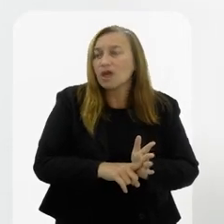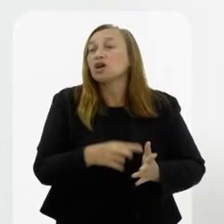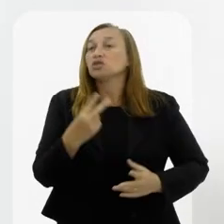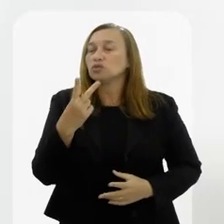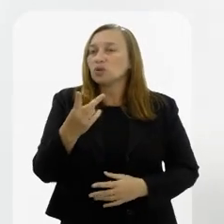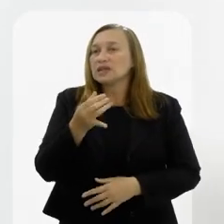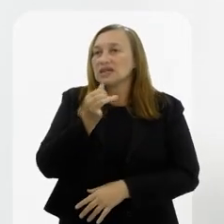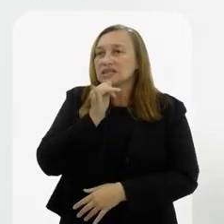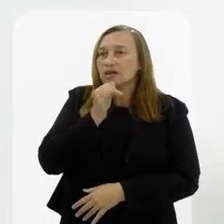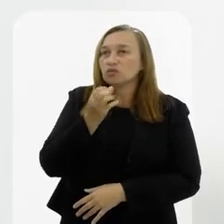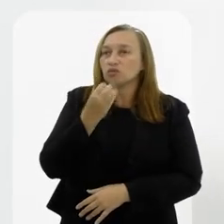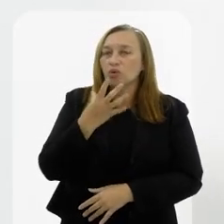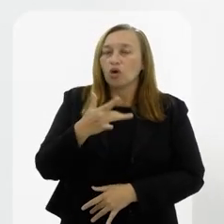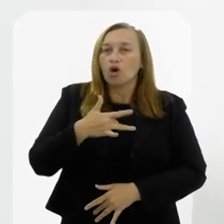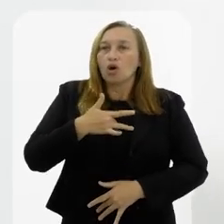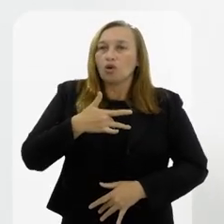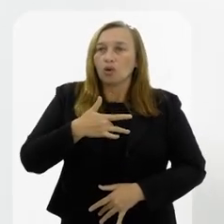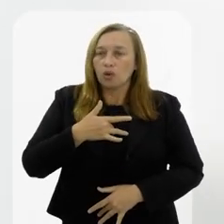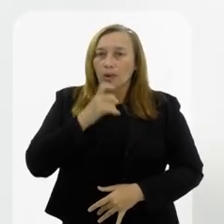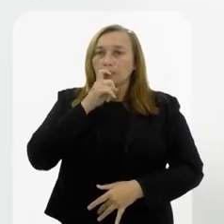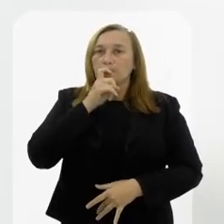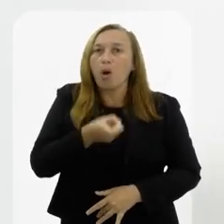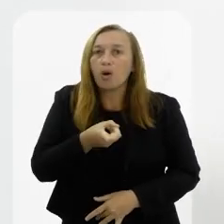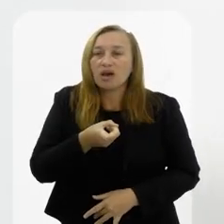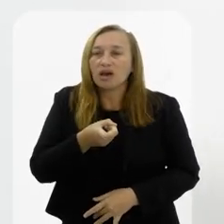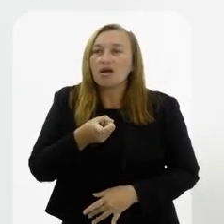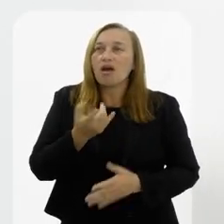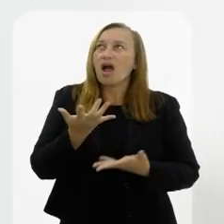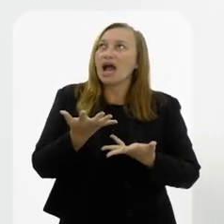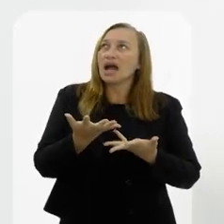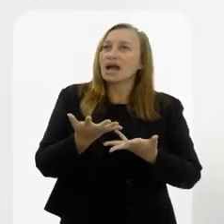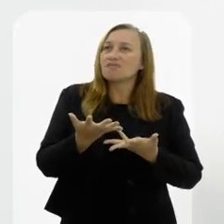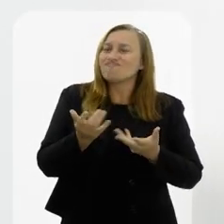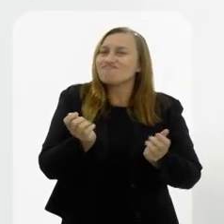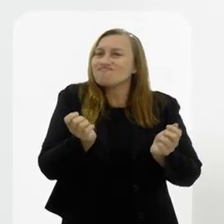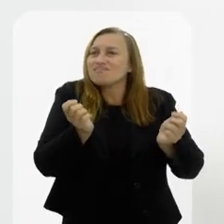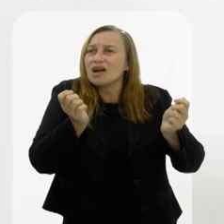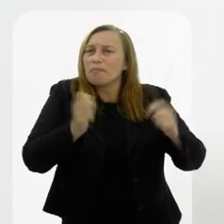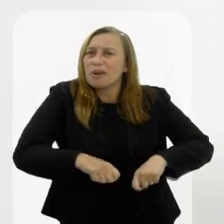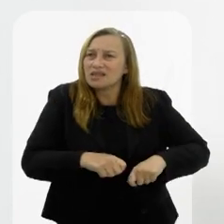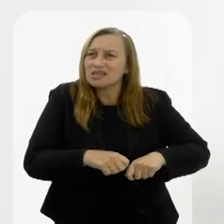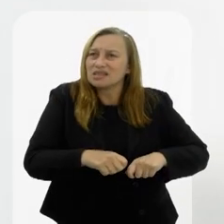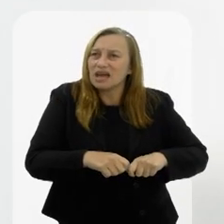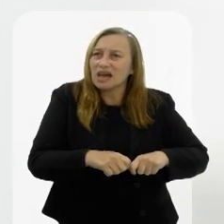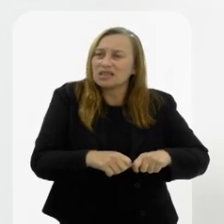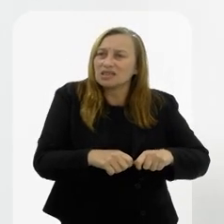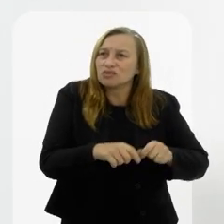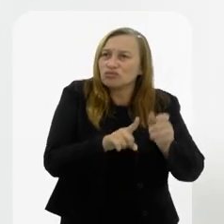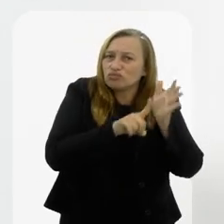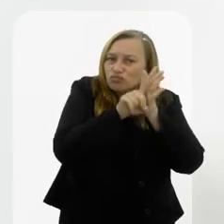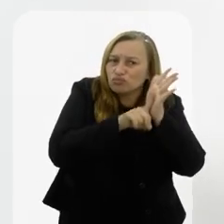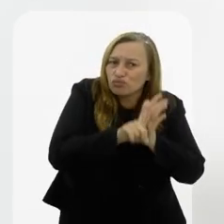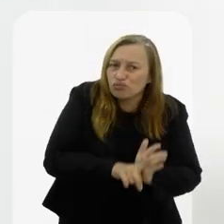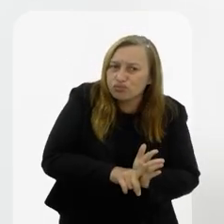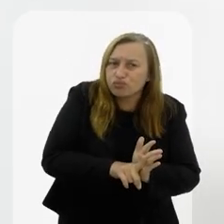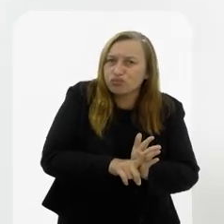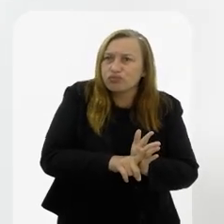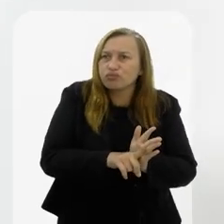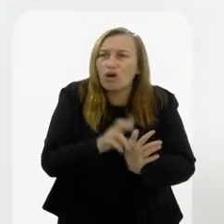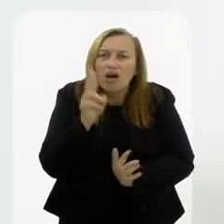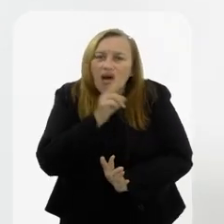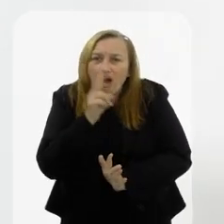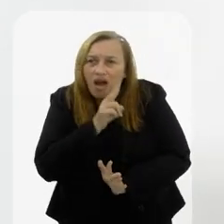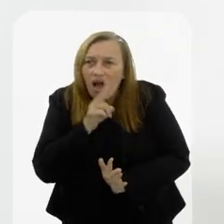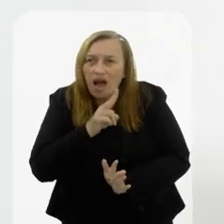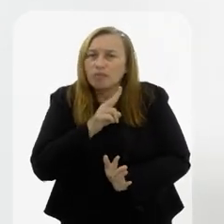comuns. No caso da tuberculose, a capacidade de um diagnóstico iminente,